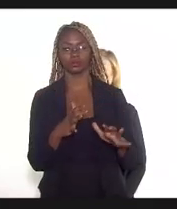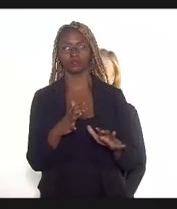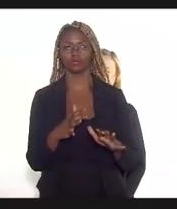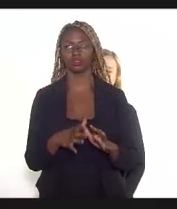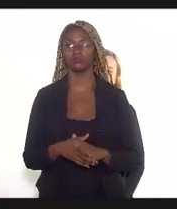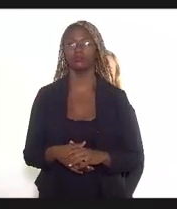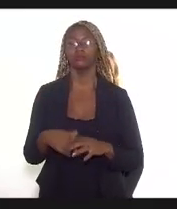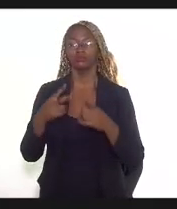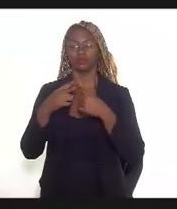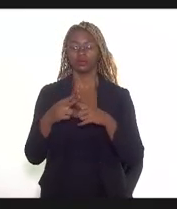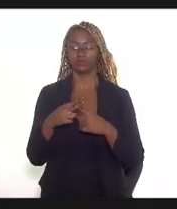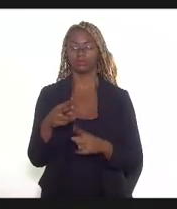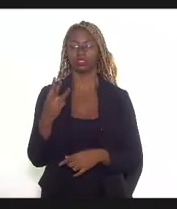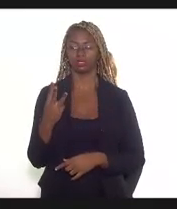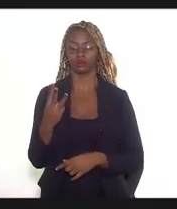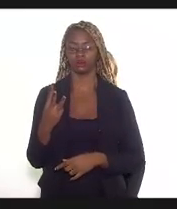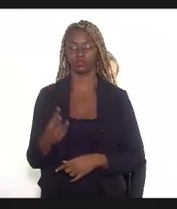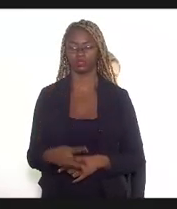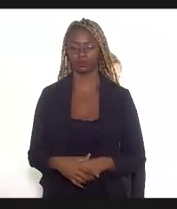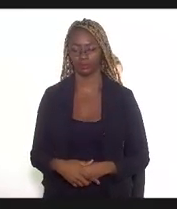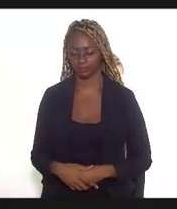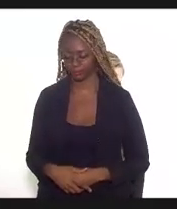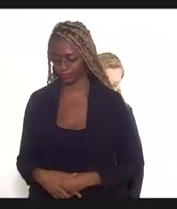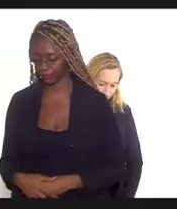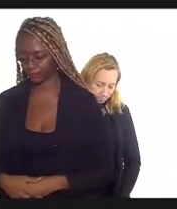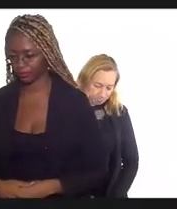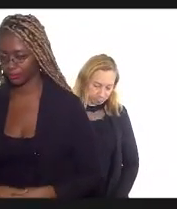à emenda 3.